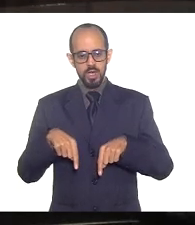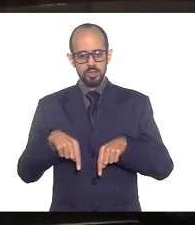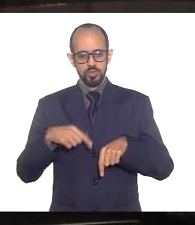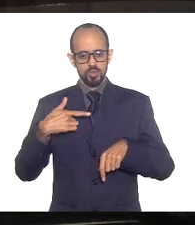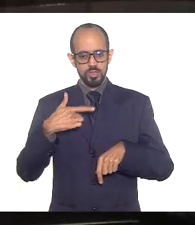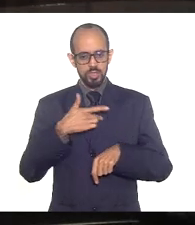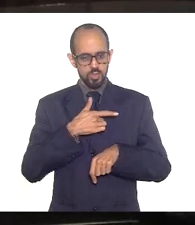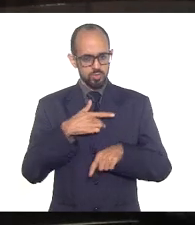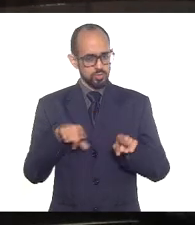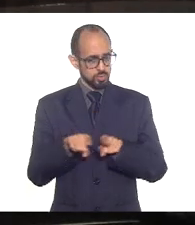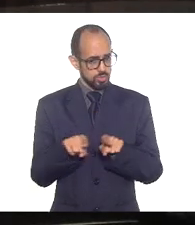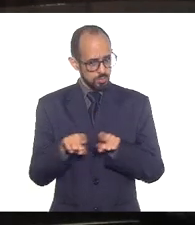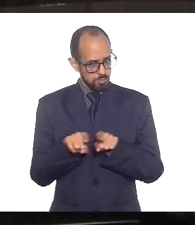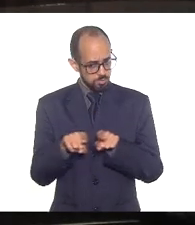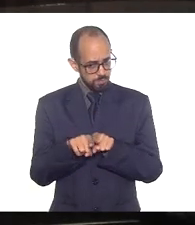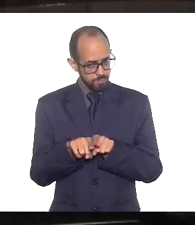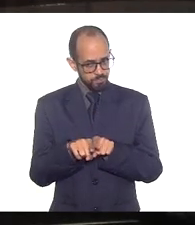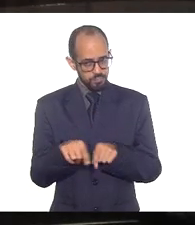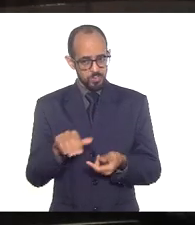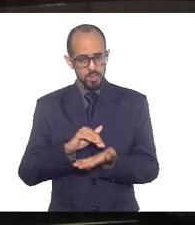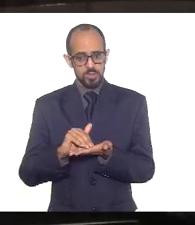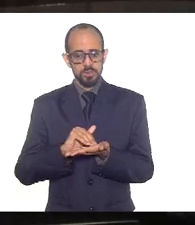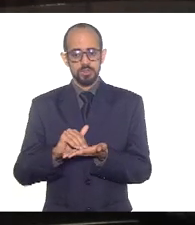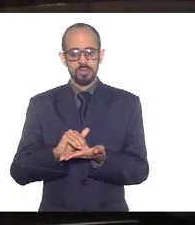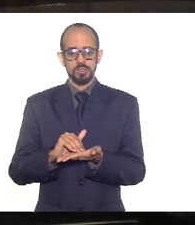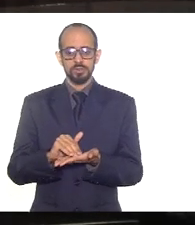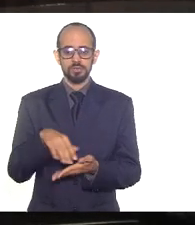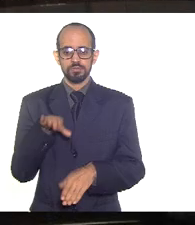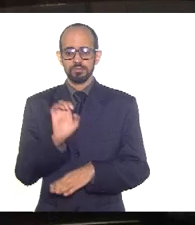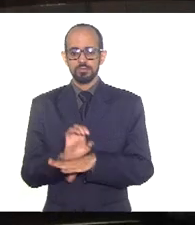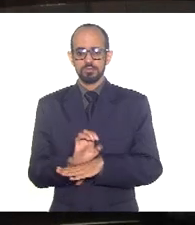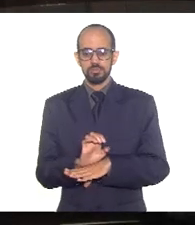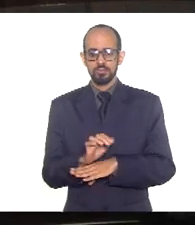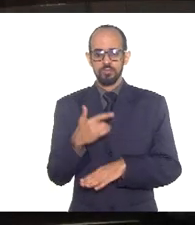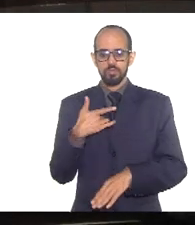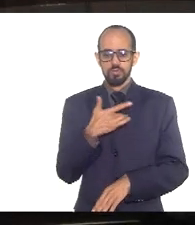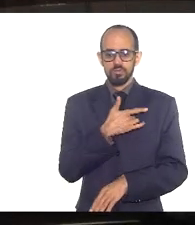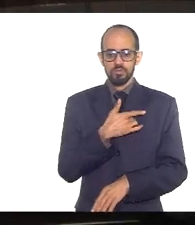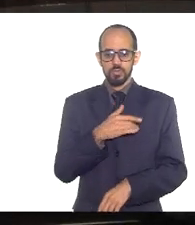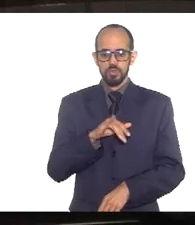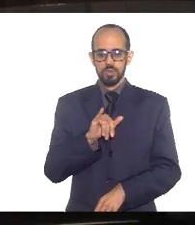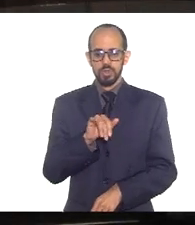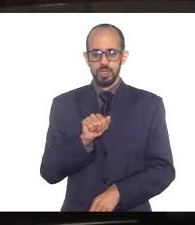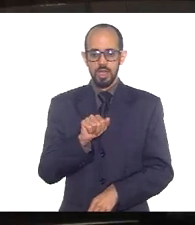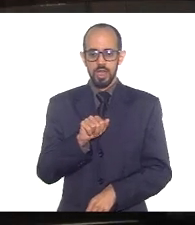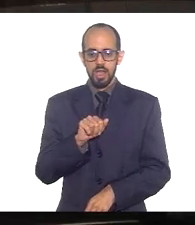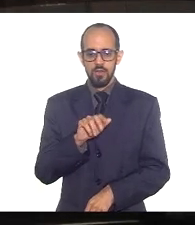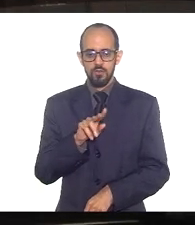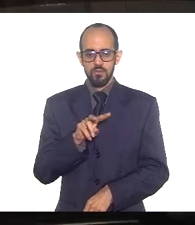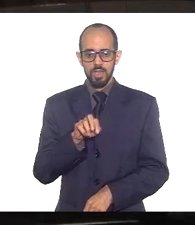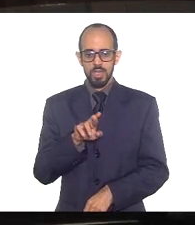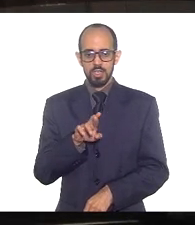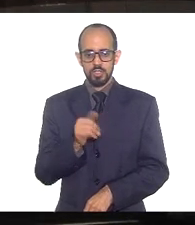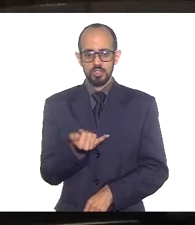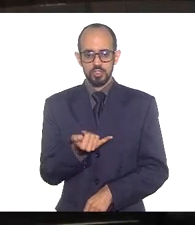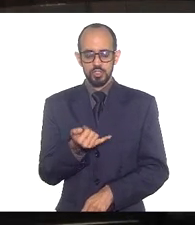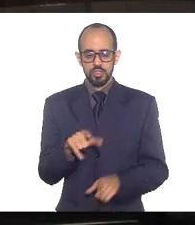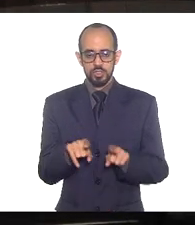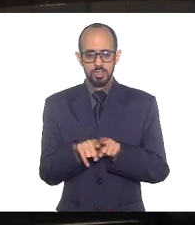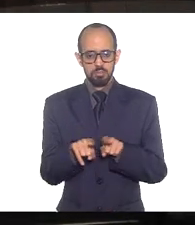da saúde da secretaria de estado de saúde do iaserj há décadas